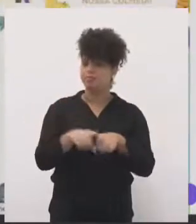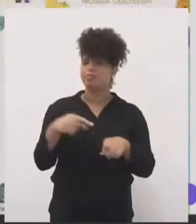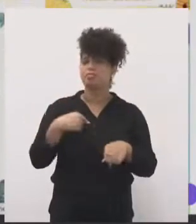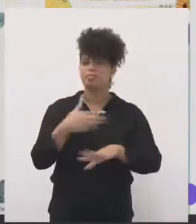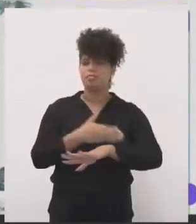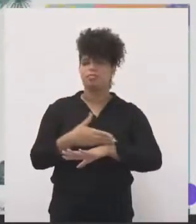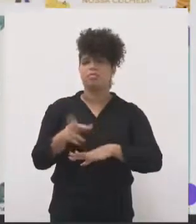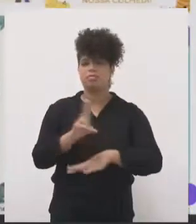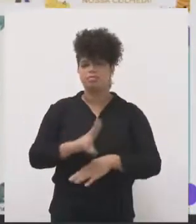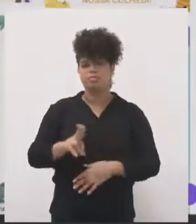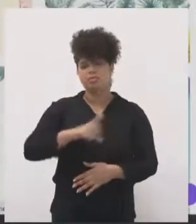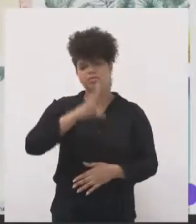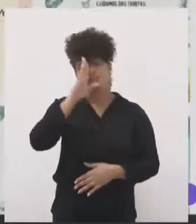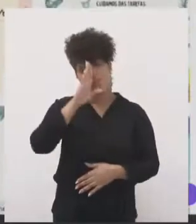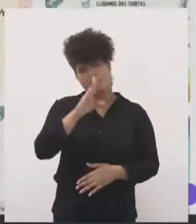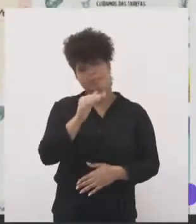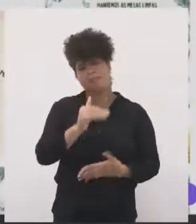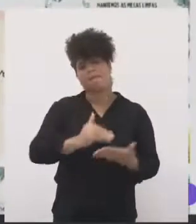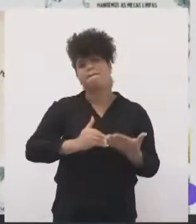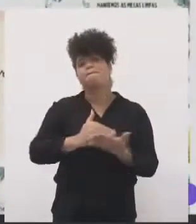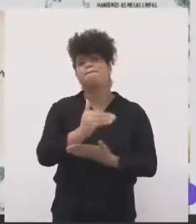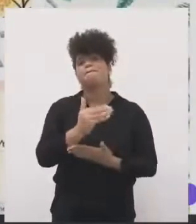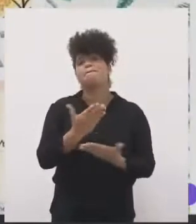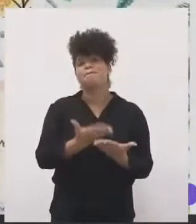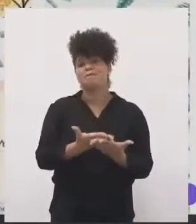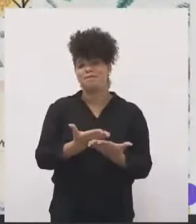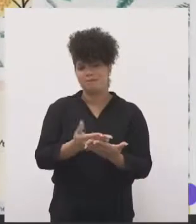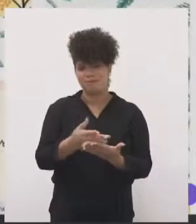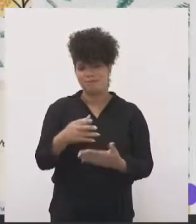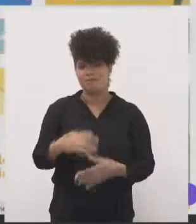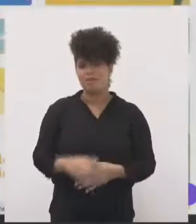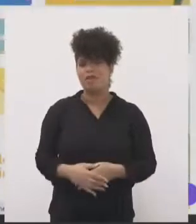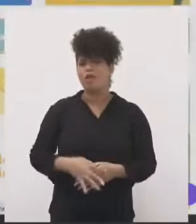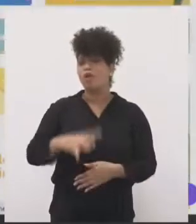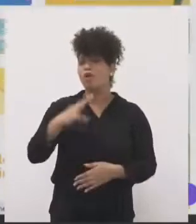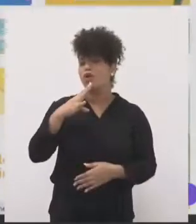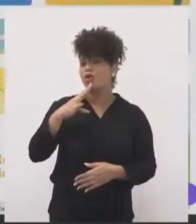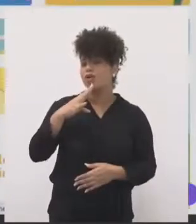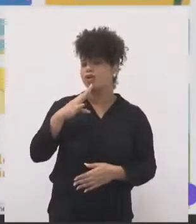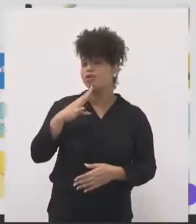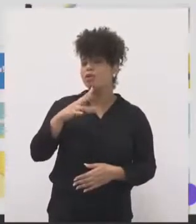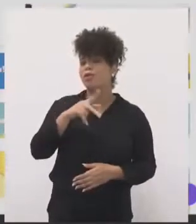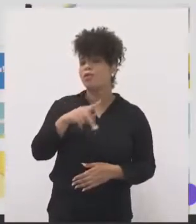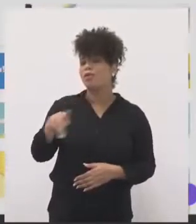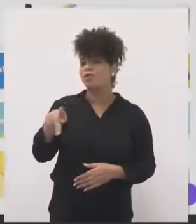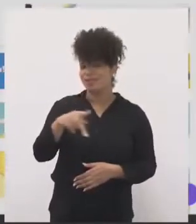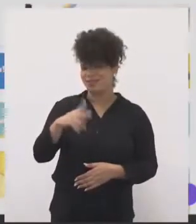utilizamos muito, principalmente no começo do ano, é aquele modelinho de conheça o professor.